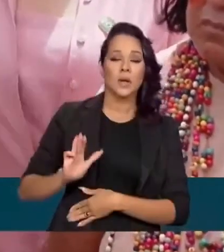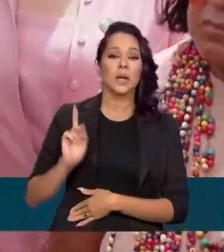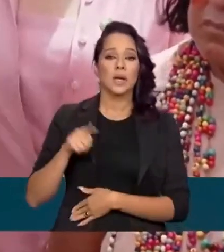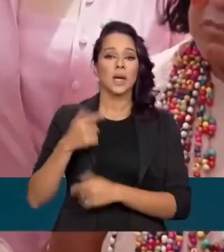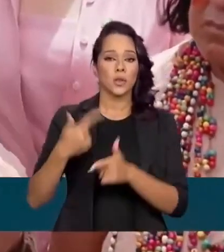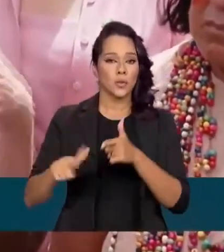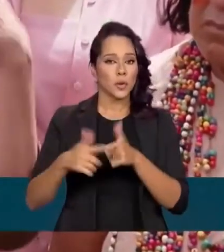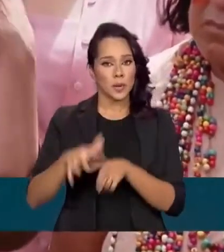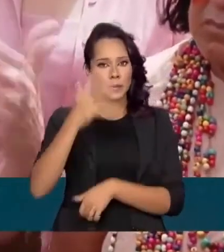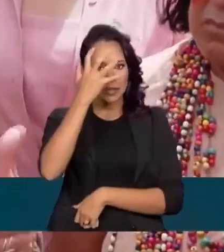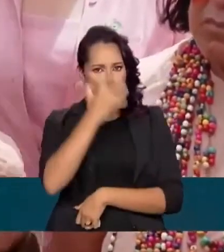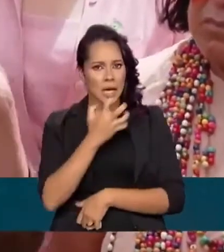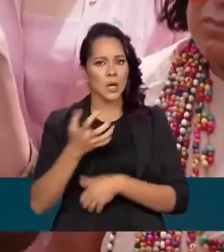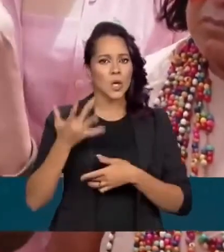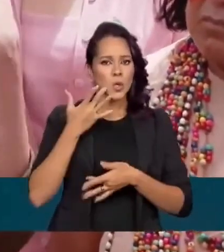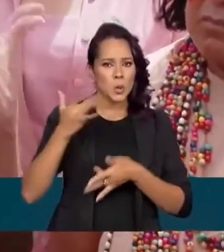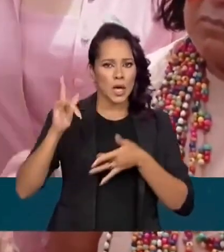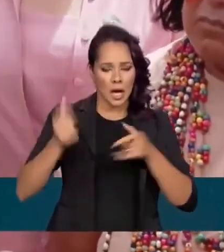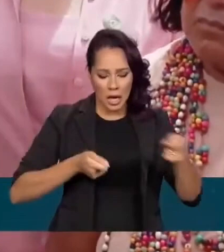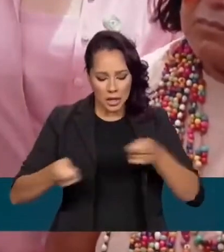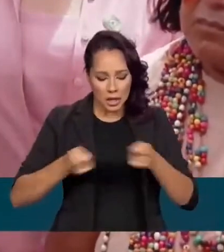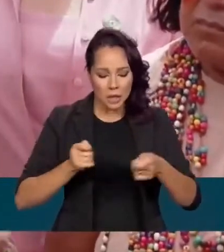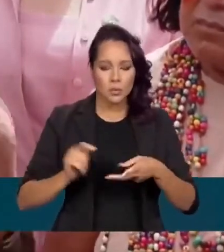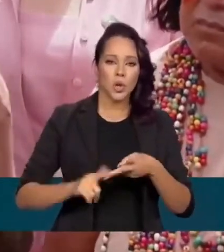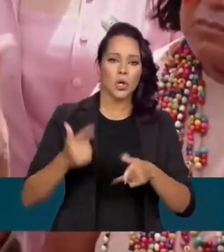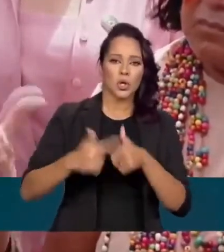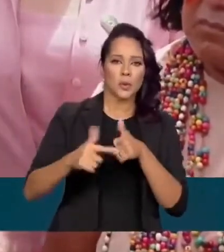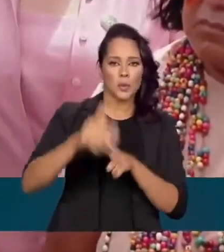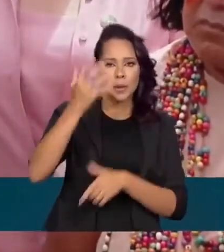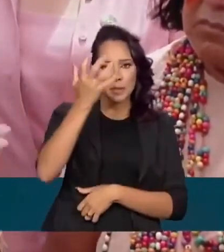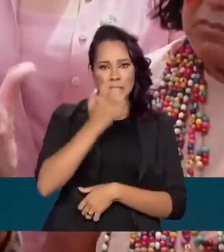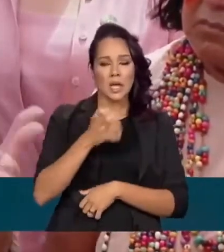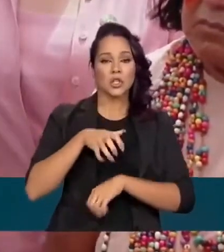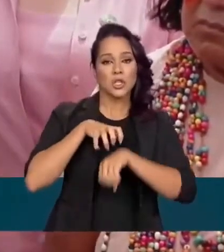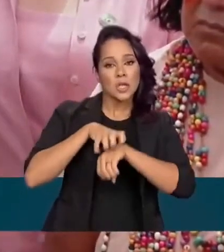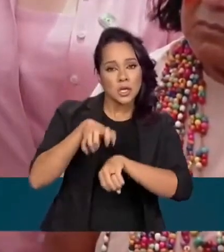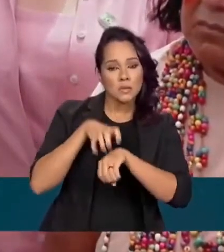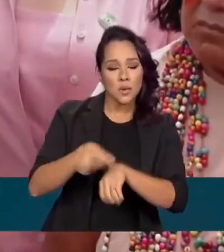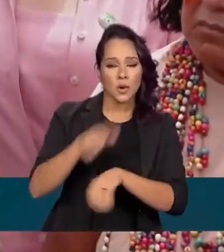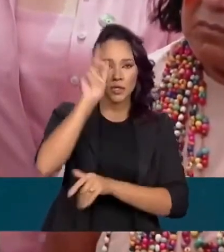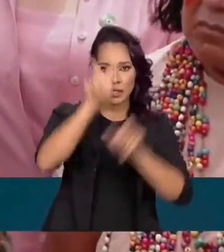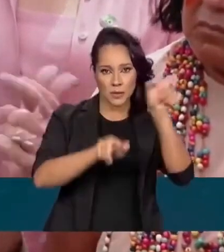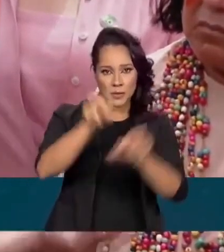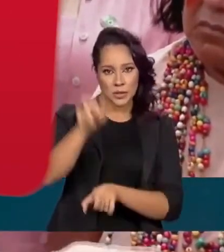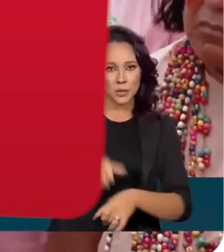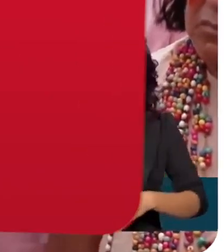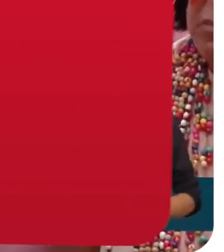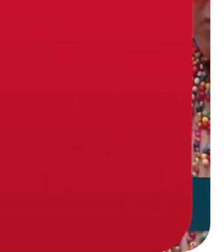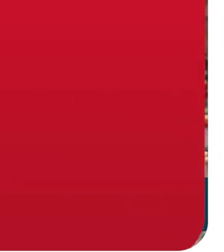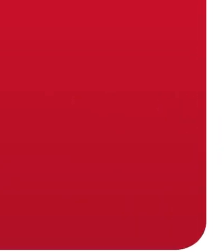no problema sério do garimpo, no problema sério de transporte das pessoas.